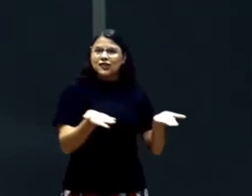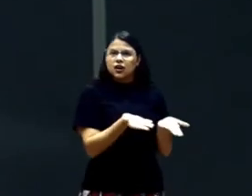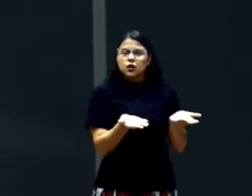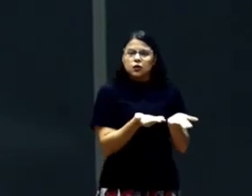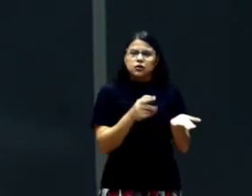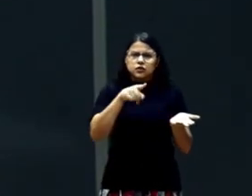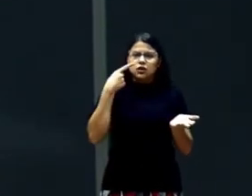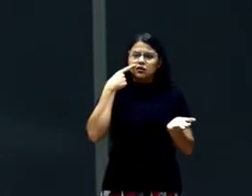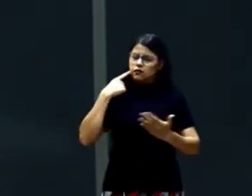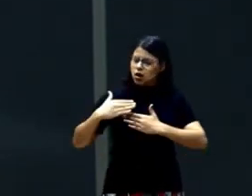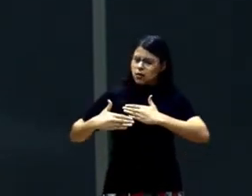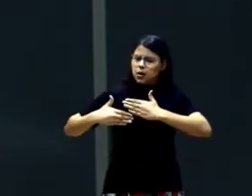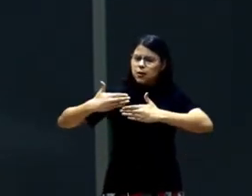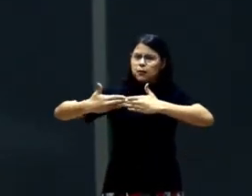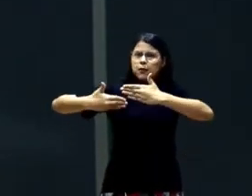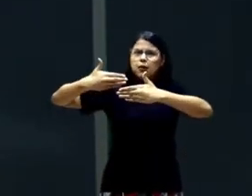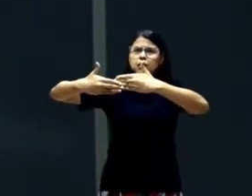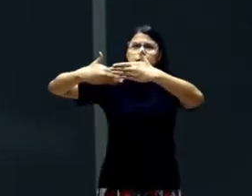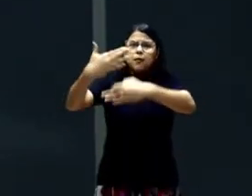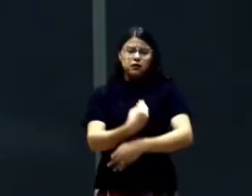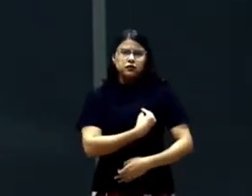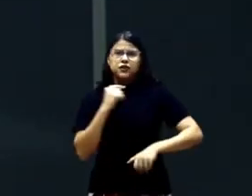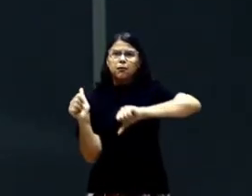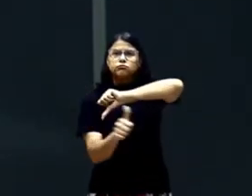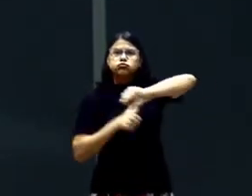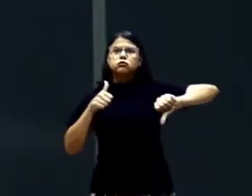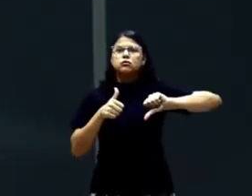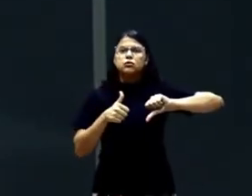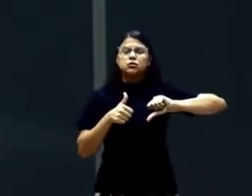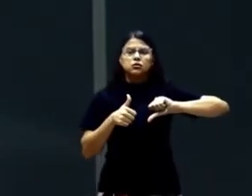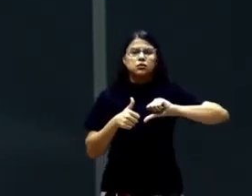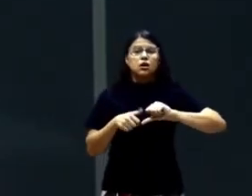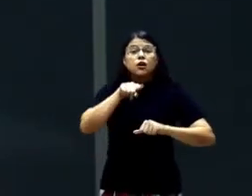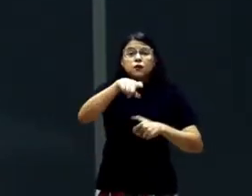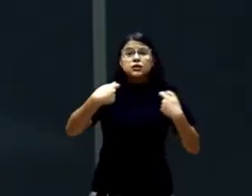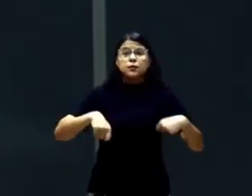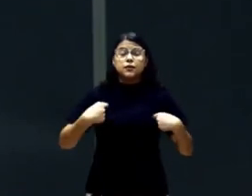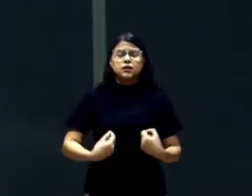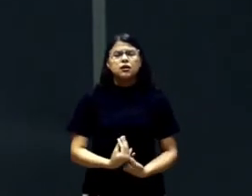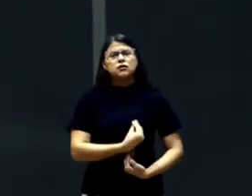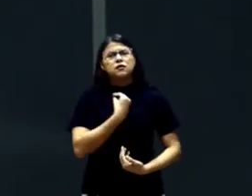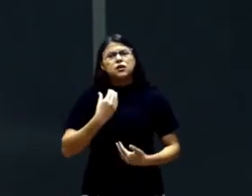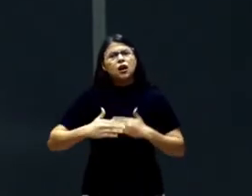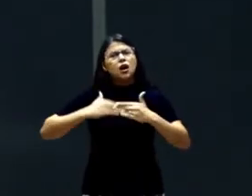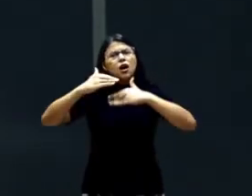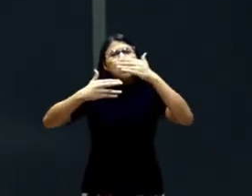ver como as coisas vão mudar na sua vida. Melhore, queira melhorar.